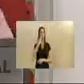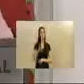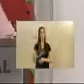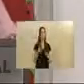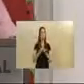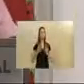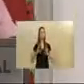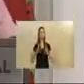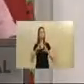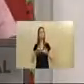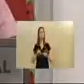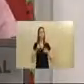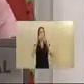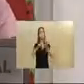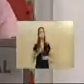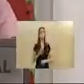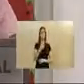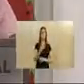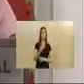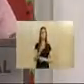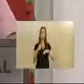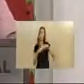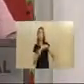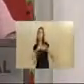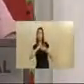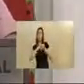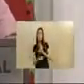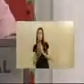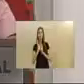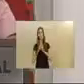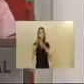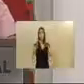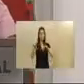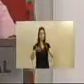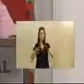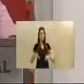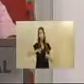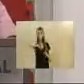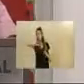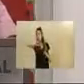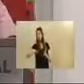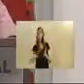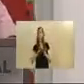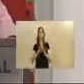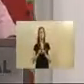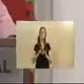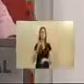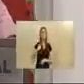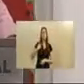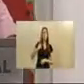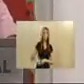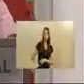todo já foram disputados 23 modalidades distribuídas nas mais diversas faixas etárias dando assim oportunidade